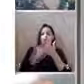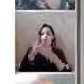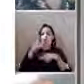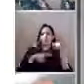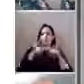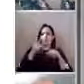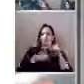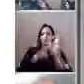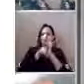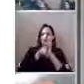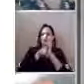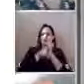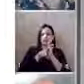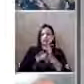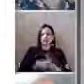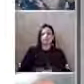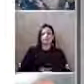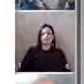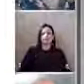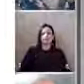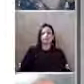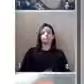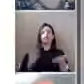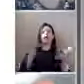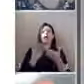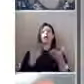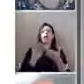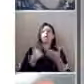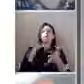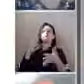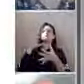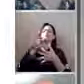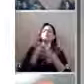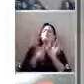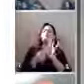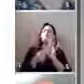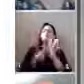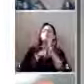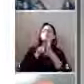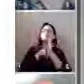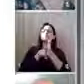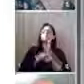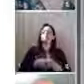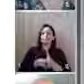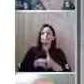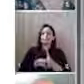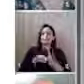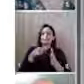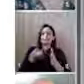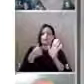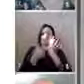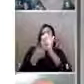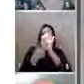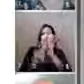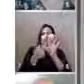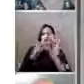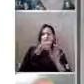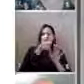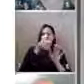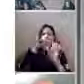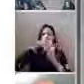Bom, entrando agora na pesquisa, eu quero adverti-los que nas próximas páginas, quando eu mostrar as etapas da